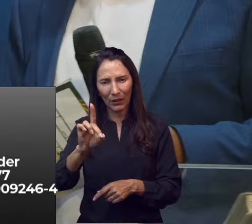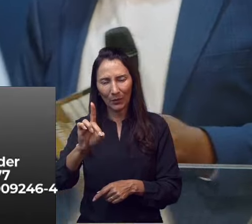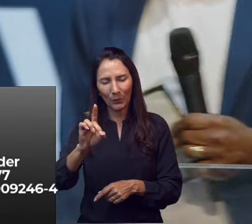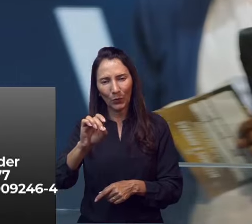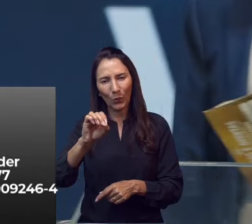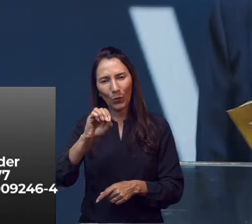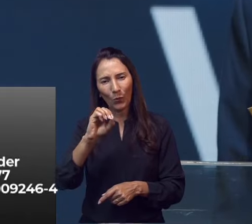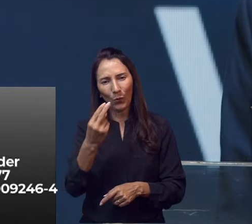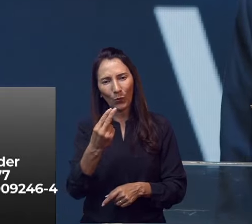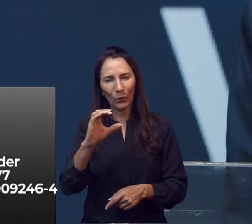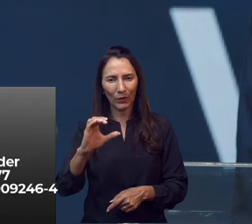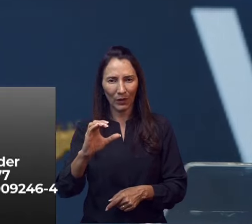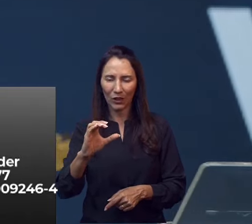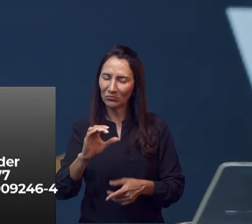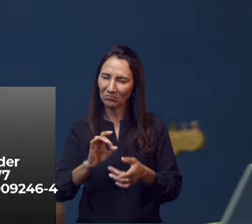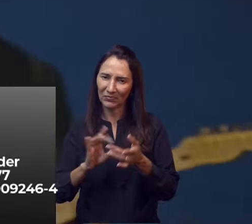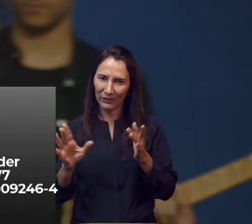aí já